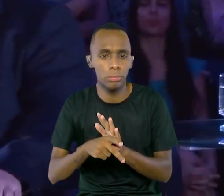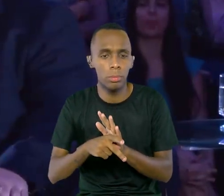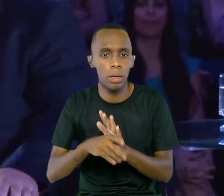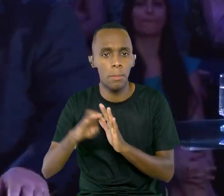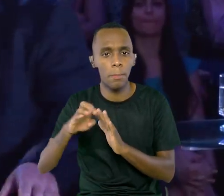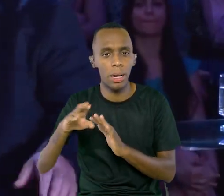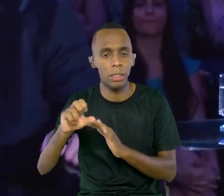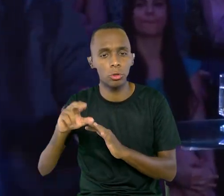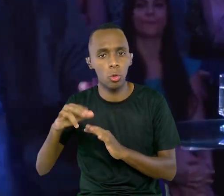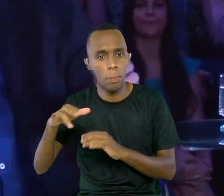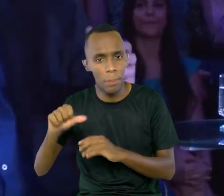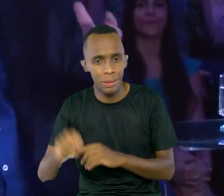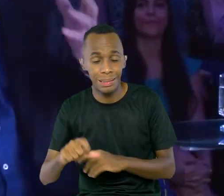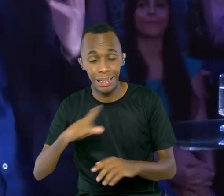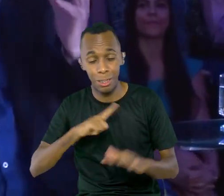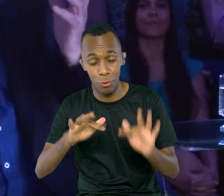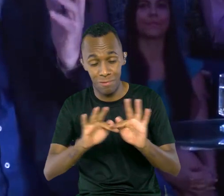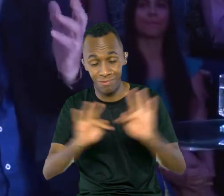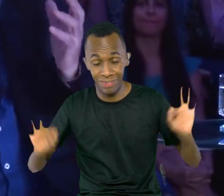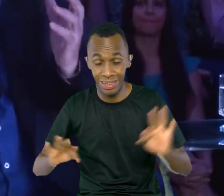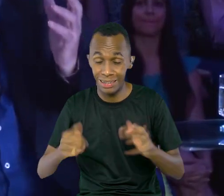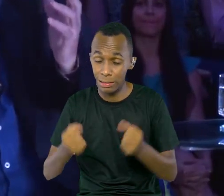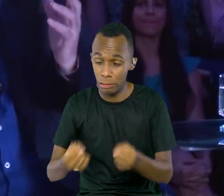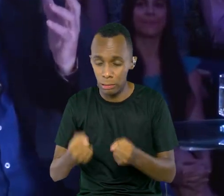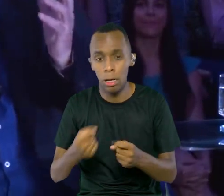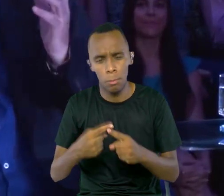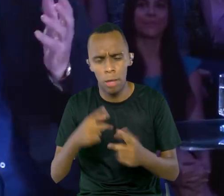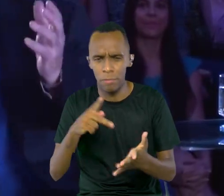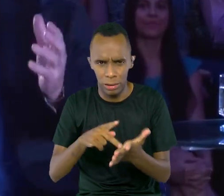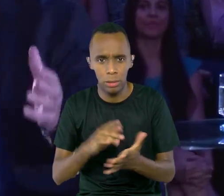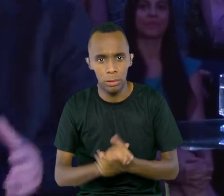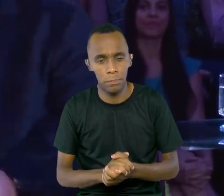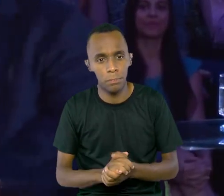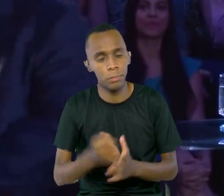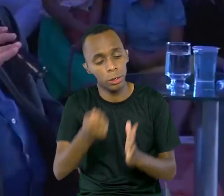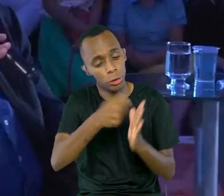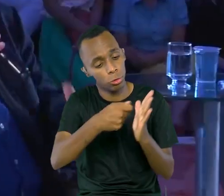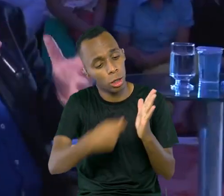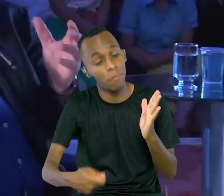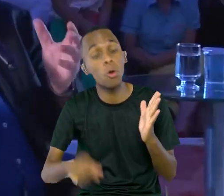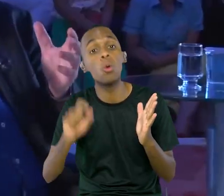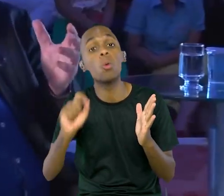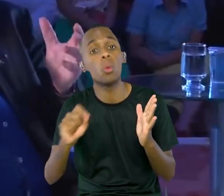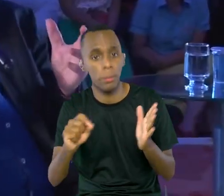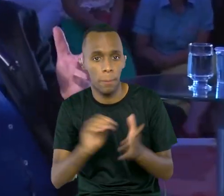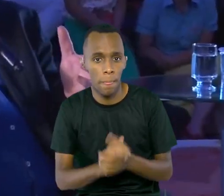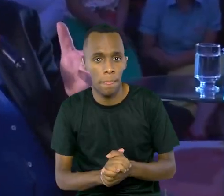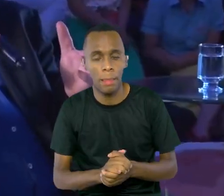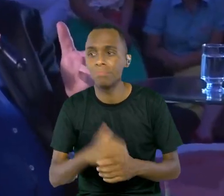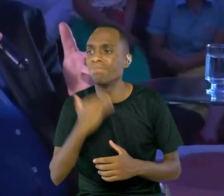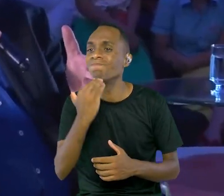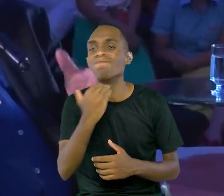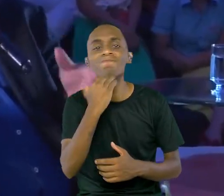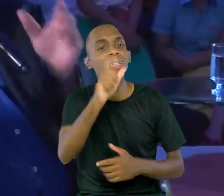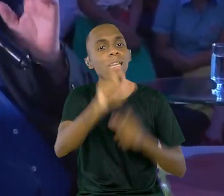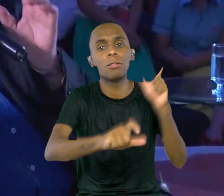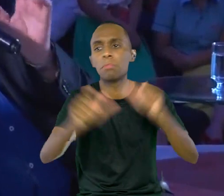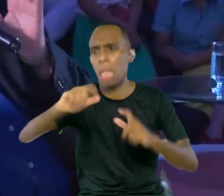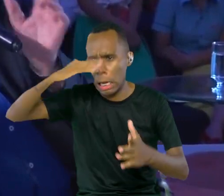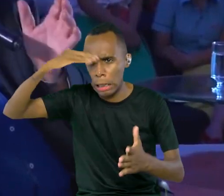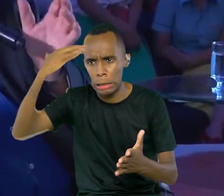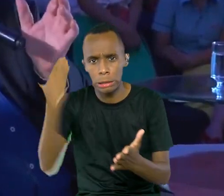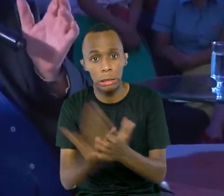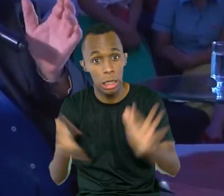Brás Cubas, tem uma frase apavorante. Por que verdadeira? Escreveu Machado de Assis: